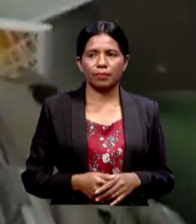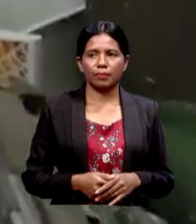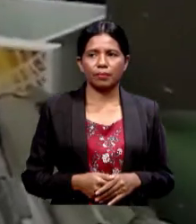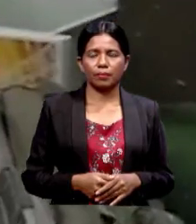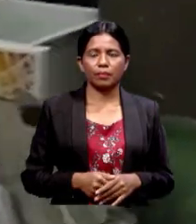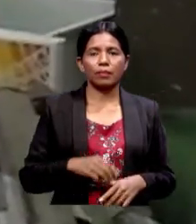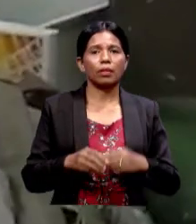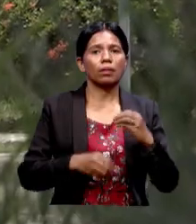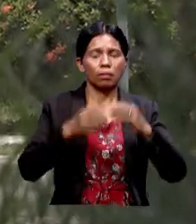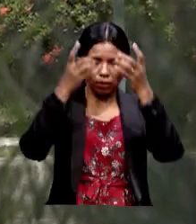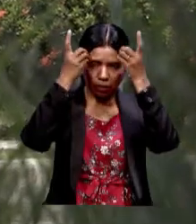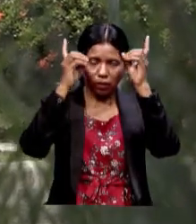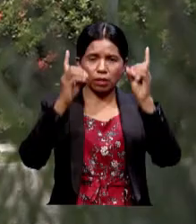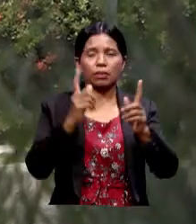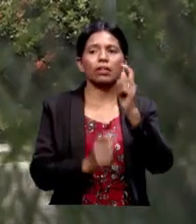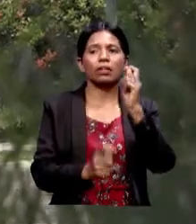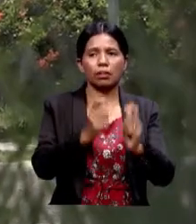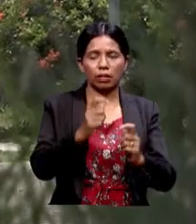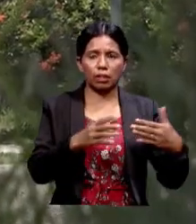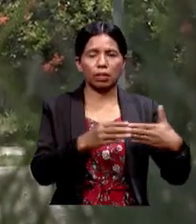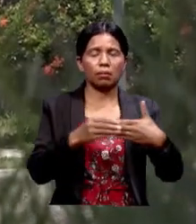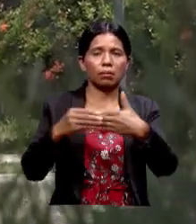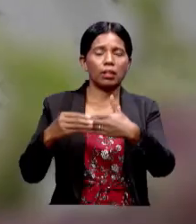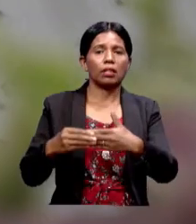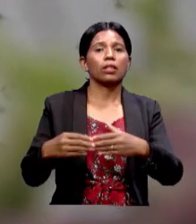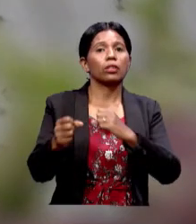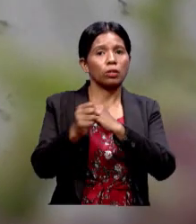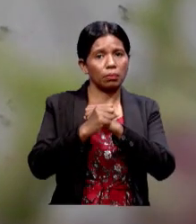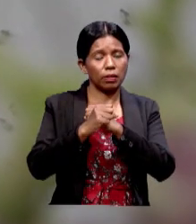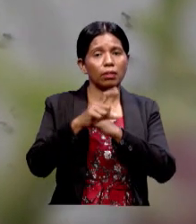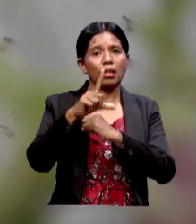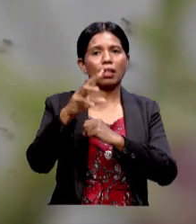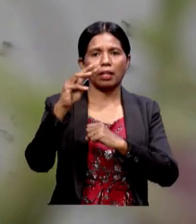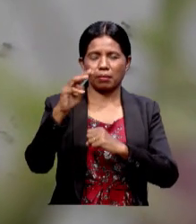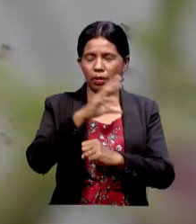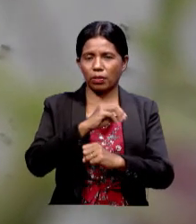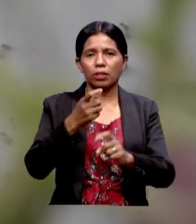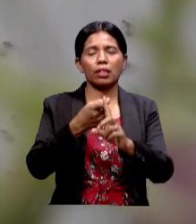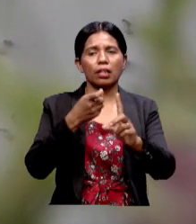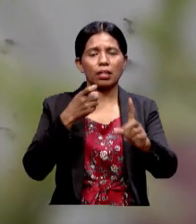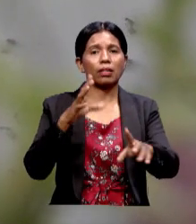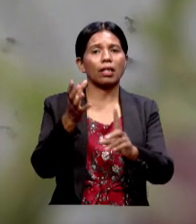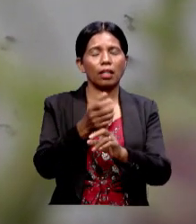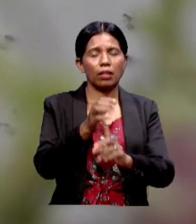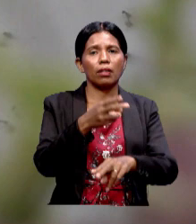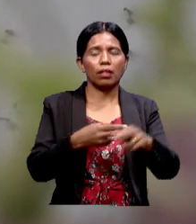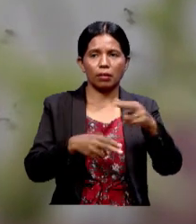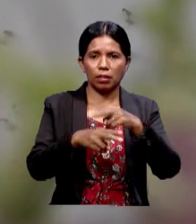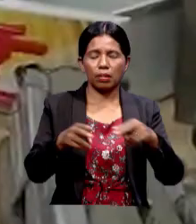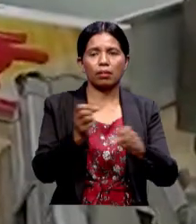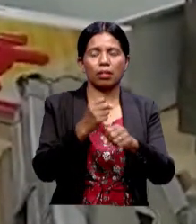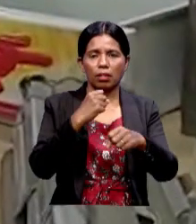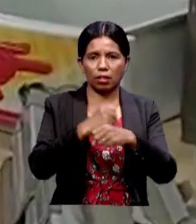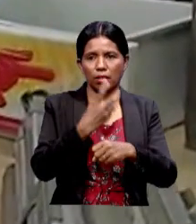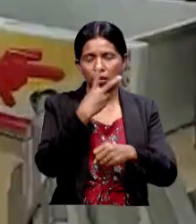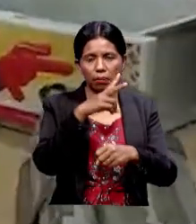Relaciona a decisão tribunal nebe liberta suspeito LMI, cujo caso flagrante delito, tamba PSIC em atuação hala busca na